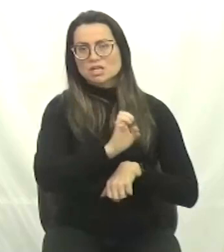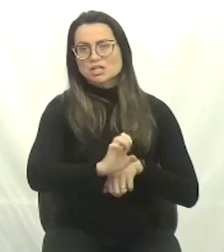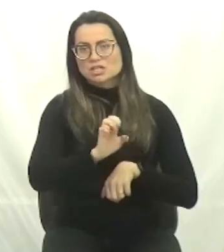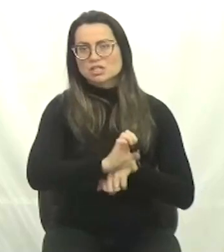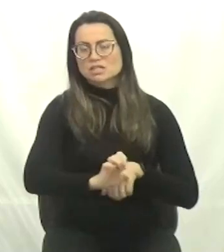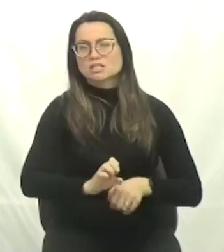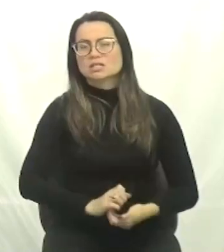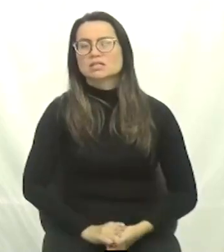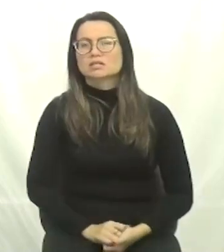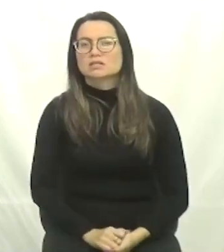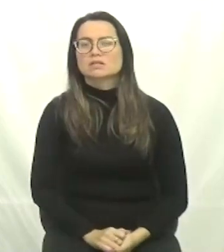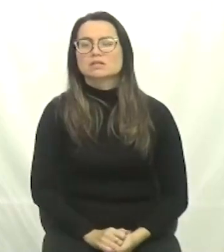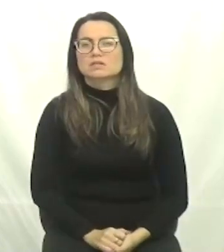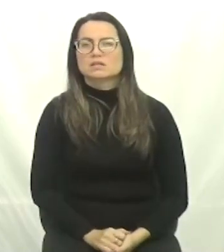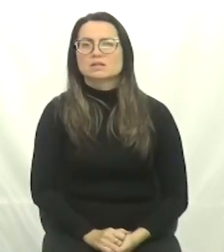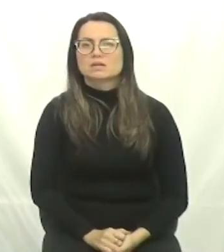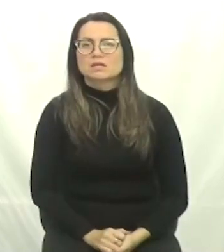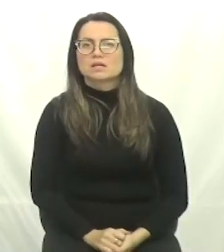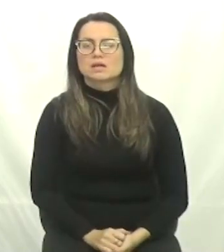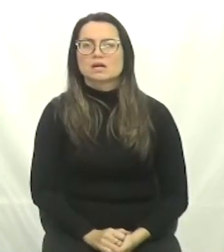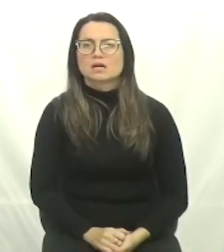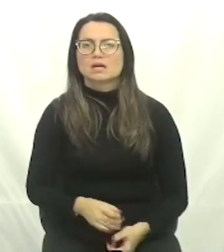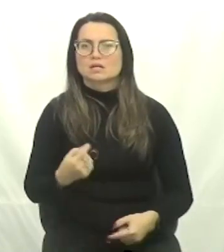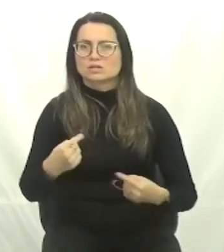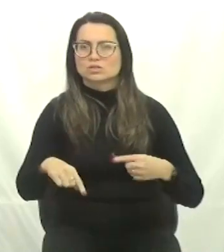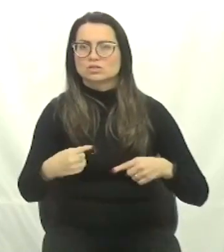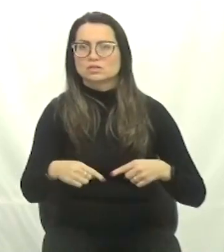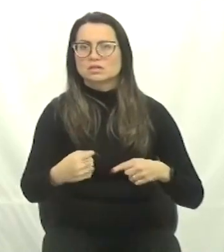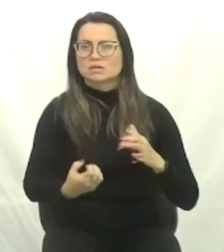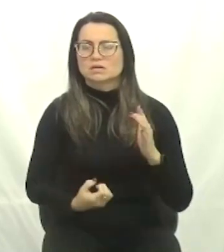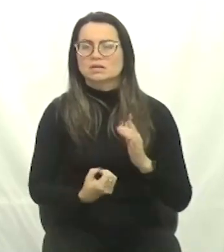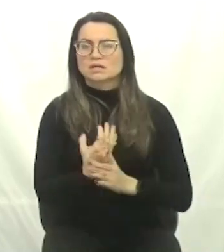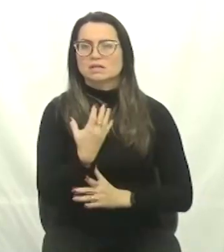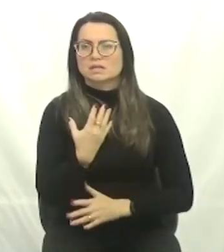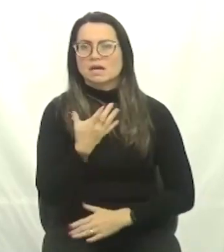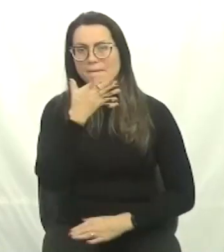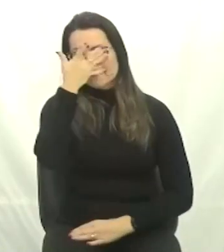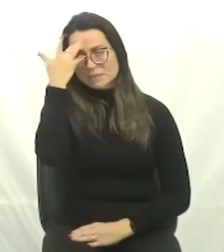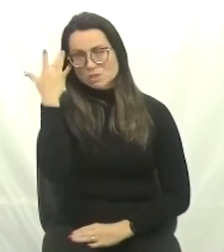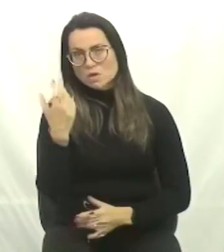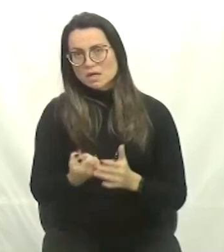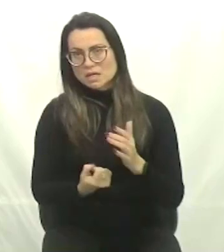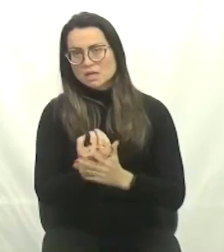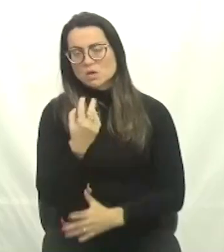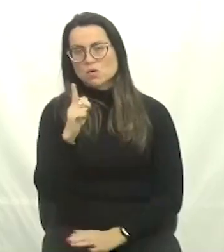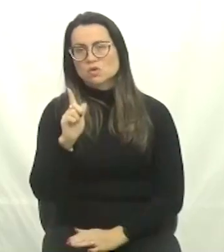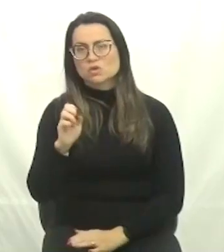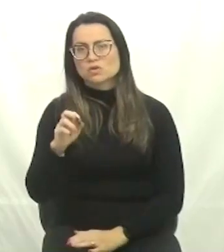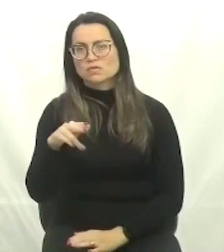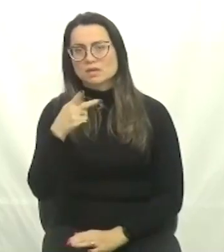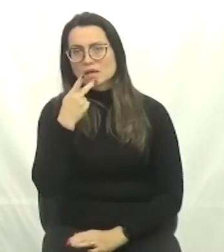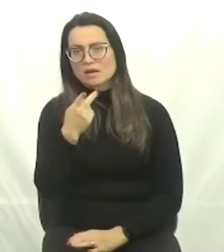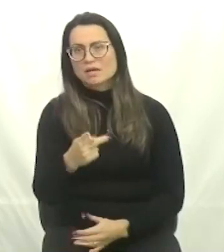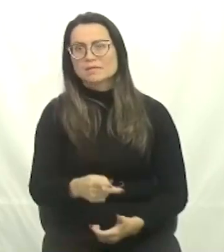Requerimento está em discussão. Com a palavra a autora do requerimento, Giovana Vito Mondado.